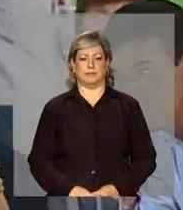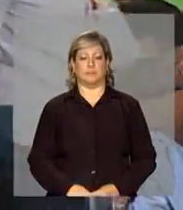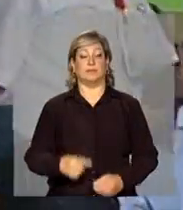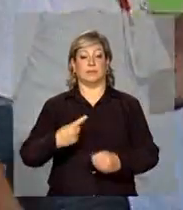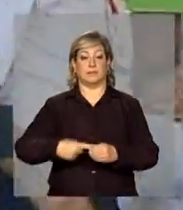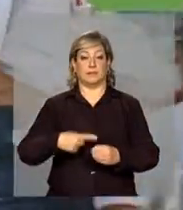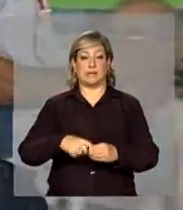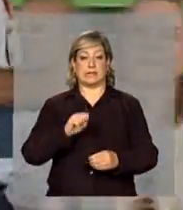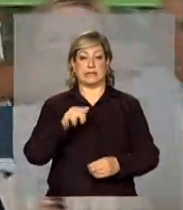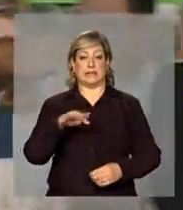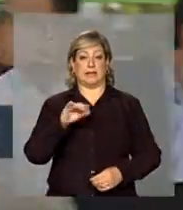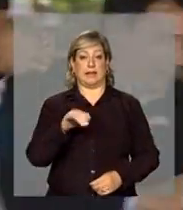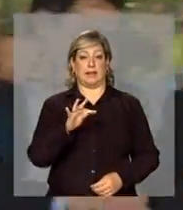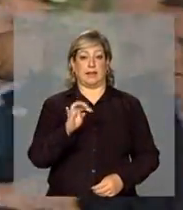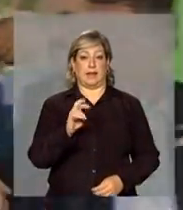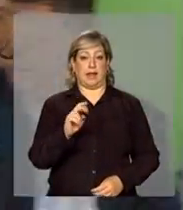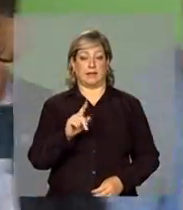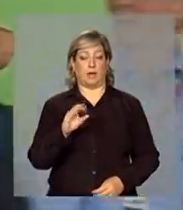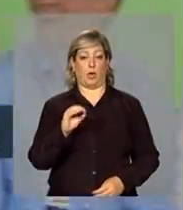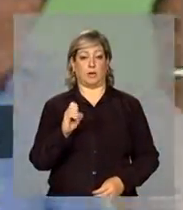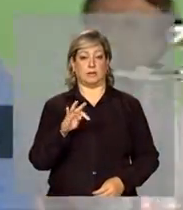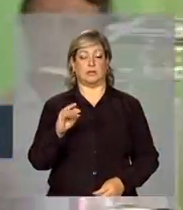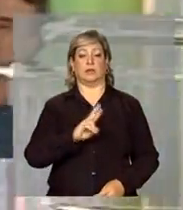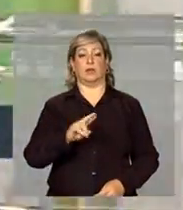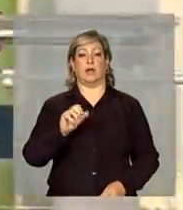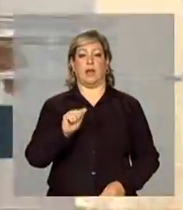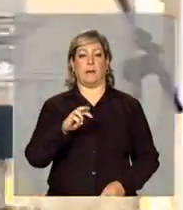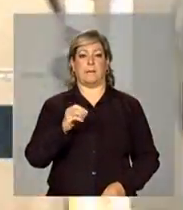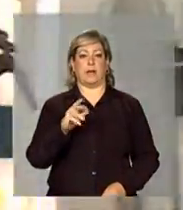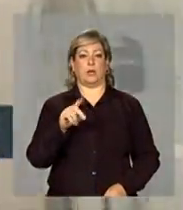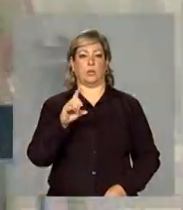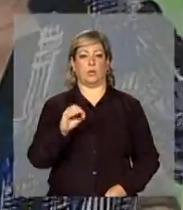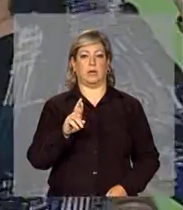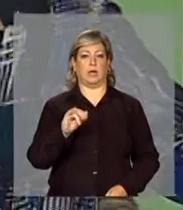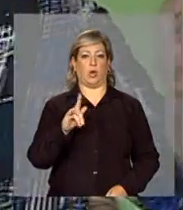Município de Santa Teresa do Oeste, Amarildo Rigolim.